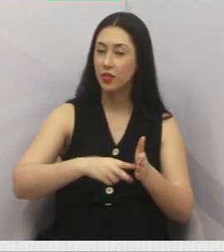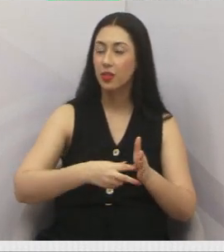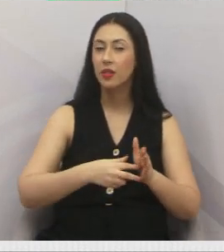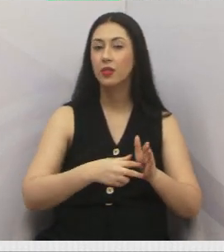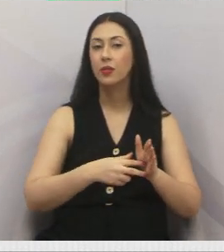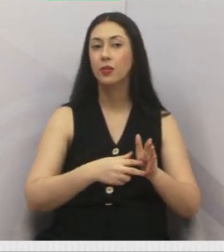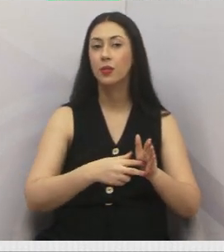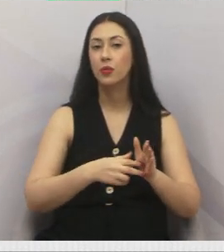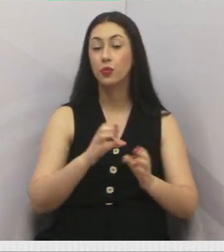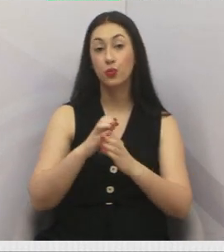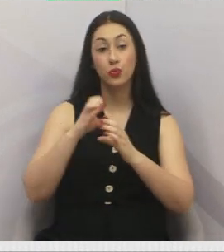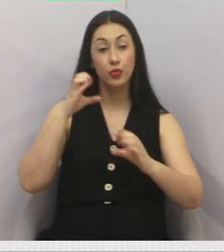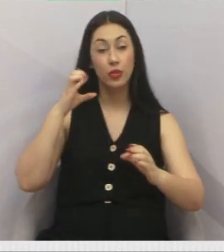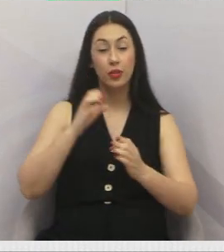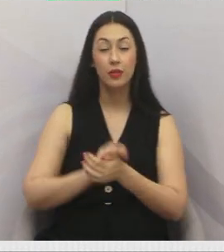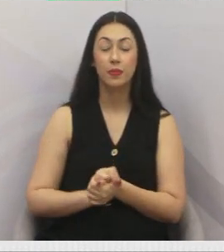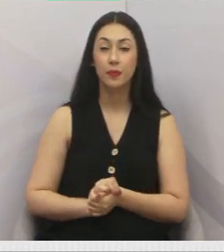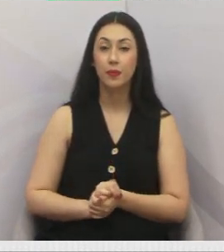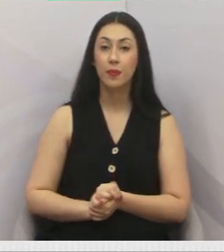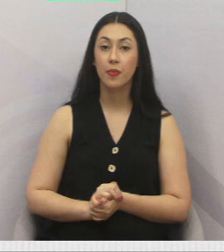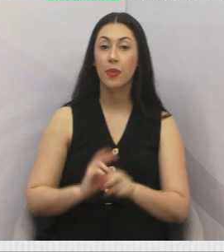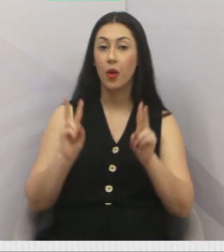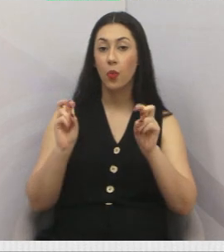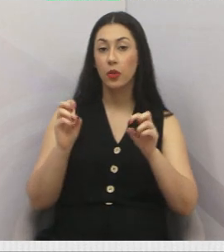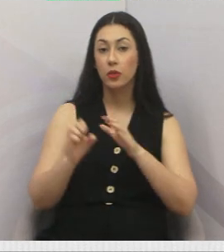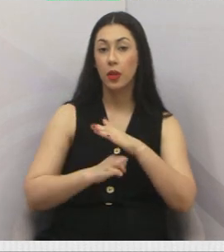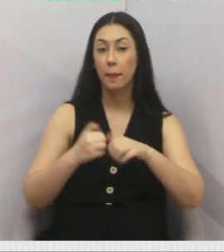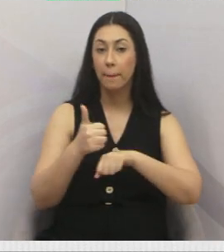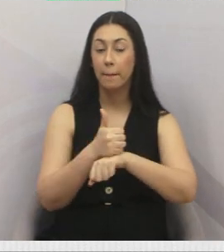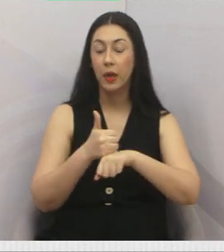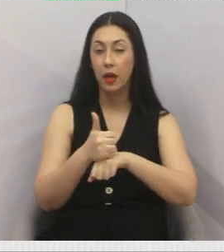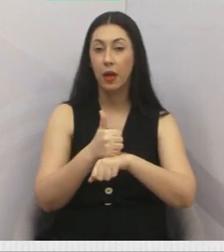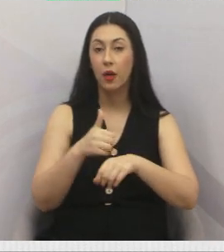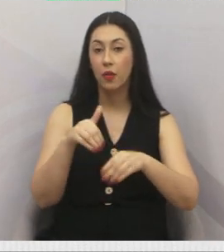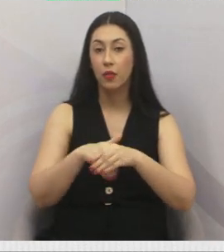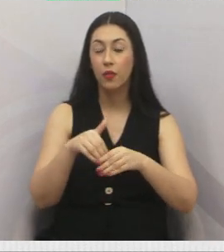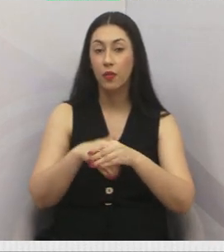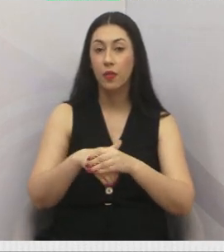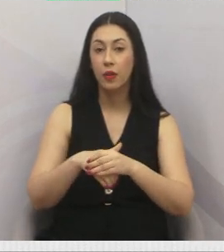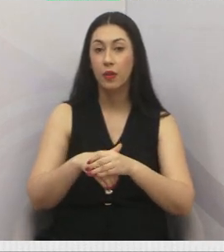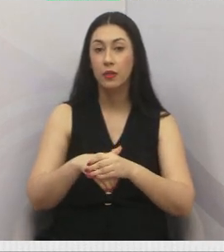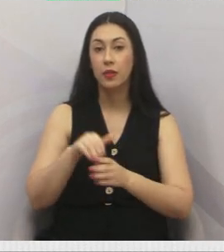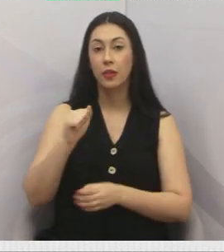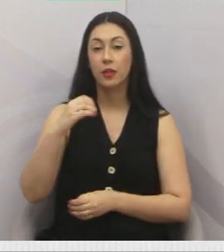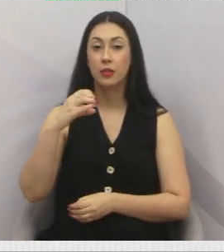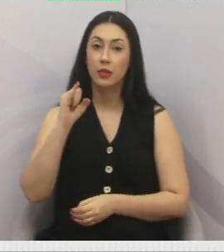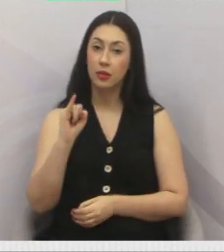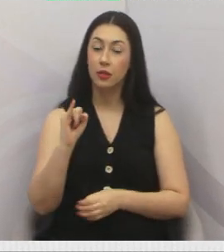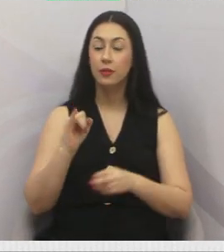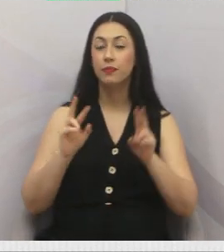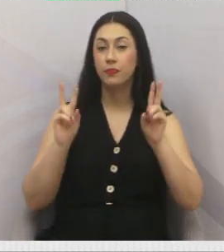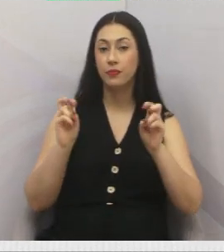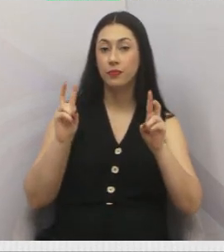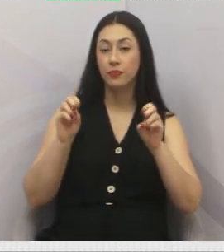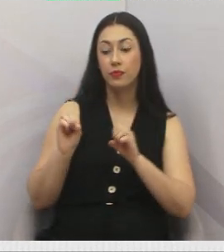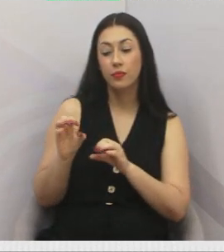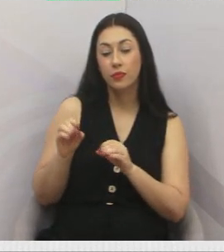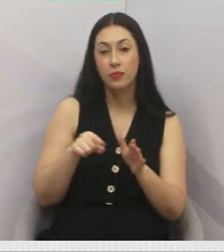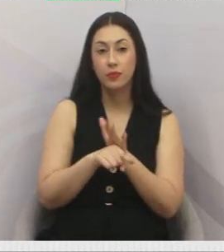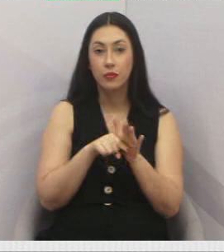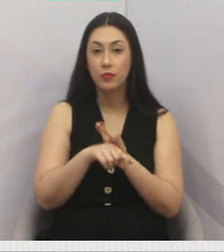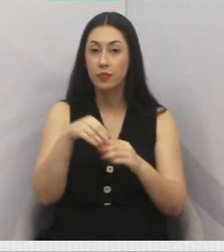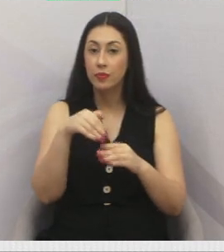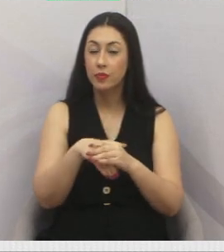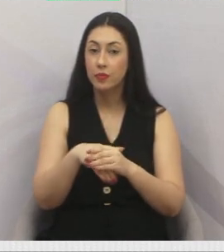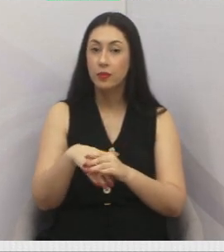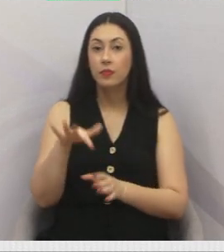sindicatos dos engenheiros. Segmento empresas e entidades profissionais, um voto para a ACI Jacareí. Segmento entidades acadêmicas, um